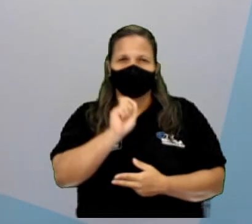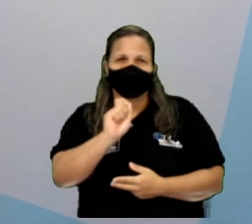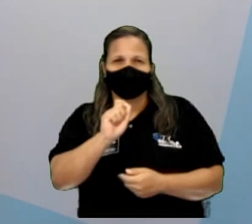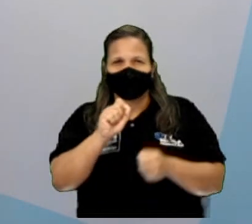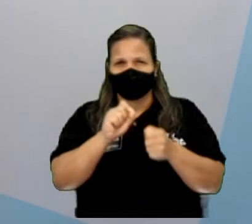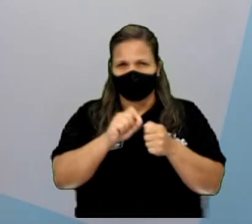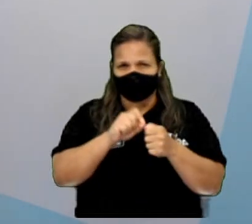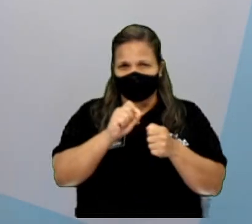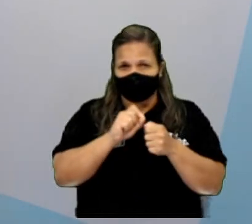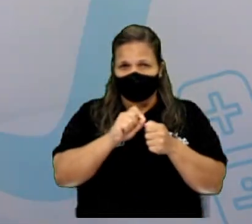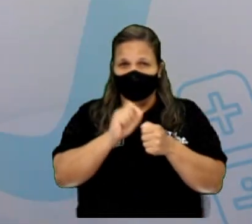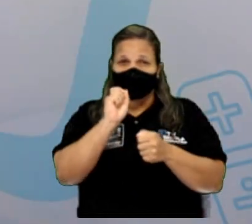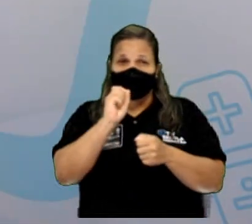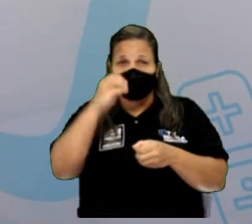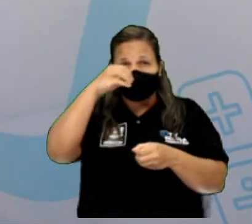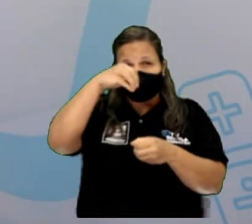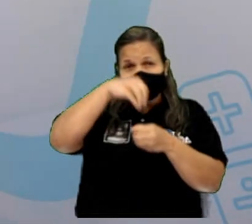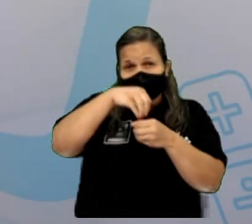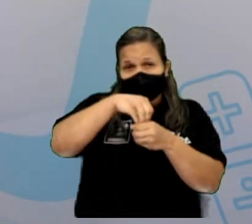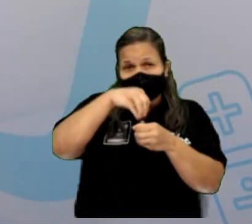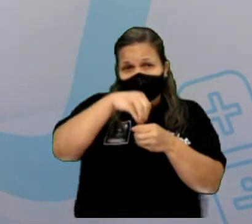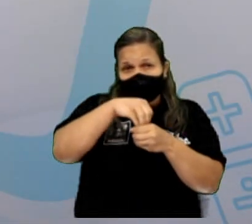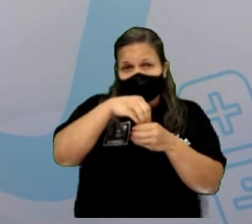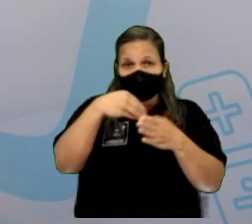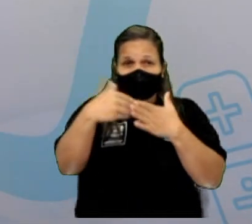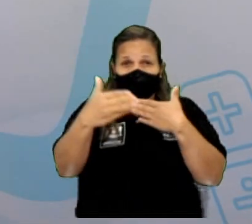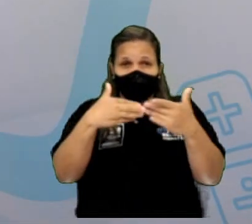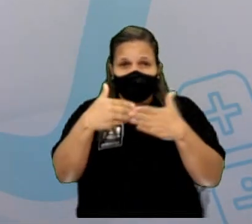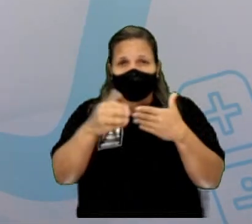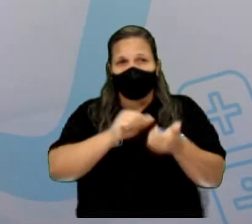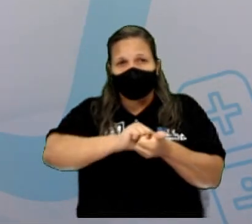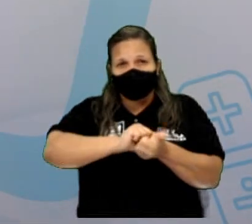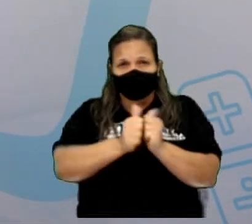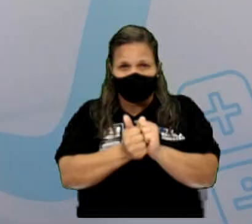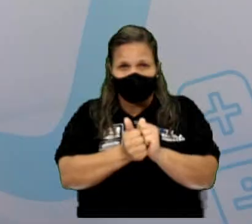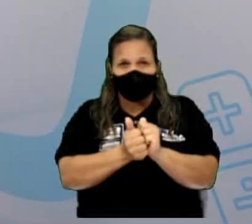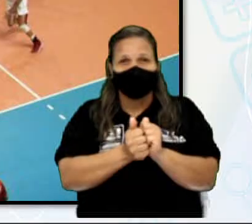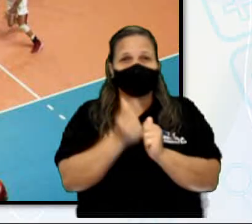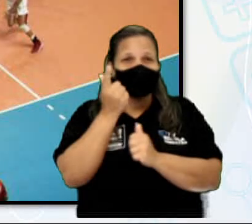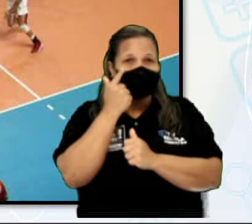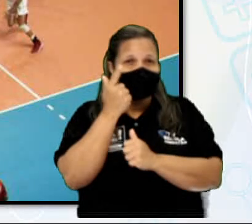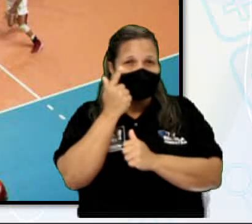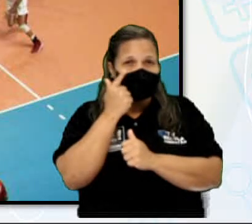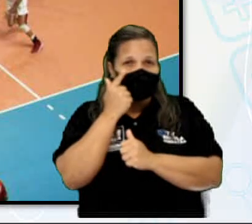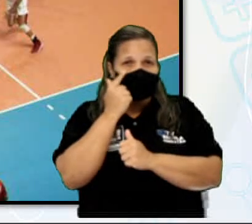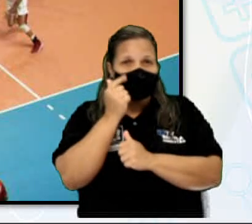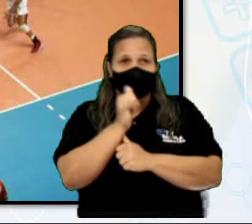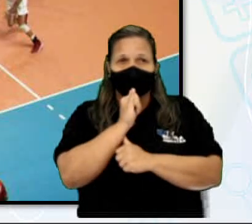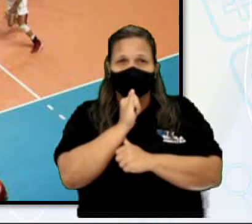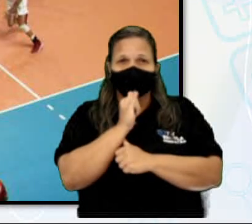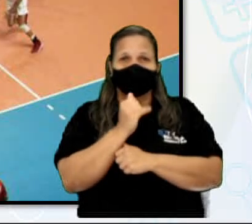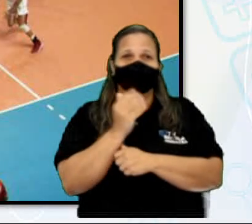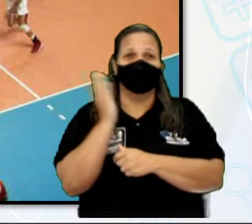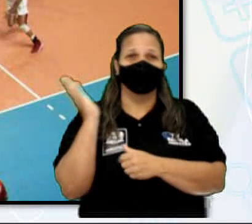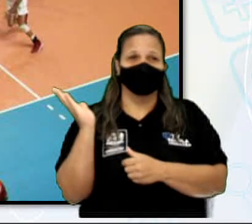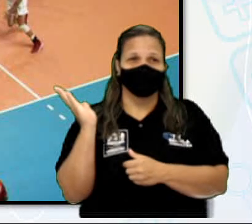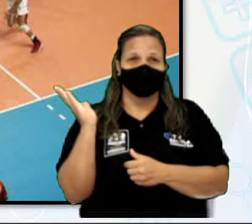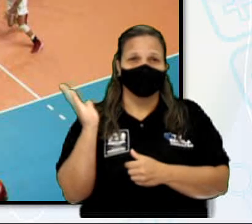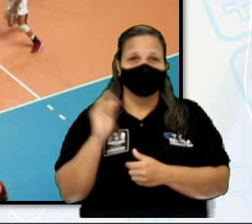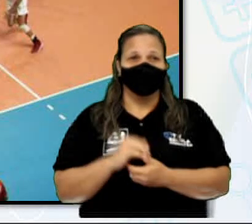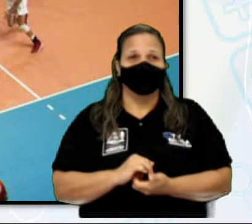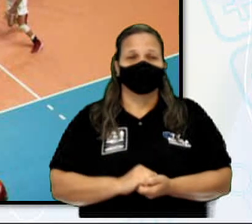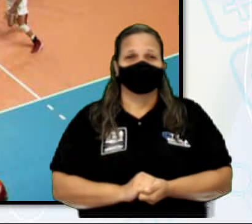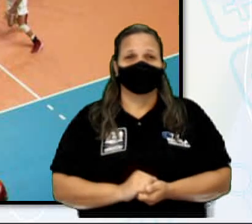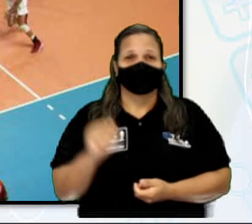do jogo é o que a gente chama de tática. Então, vamos ver um exemplo aí. Bota em tela cheia aí, por gentileza. Pronto, a gente tem